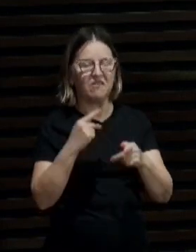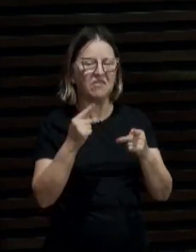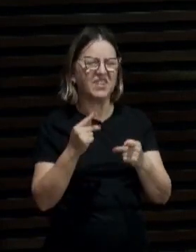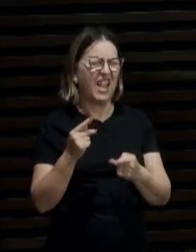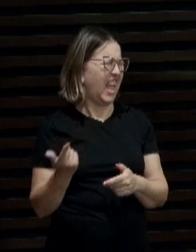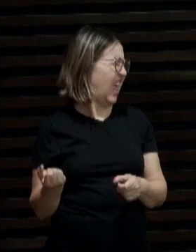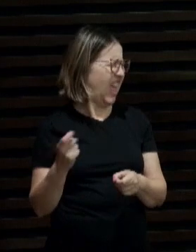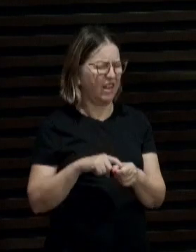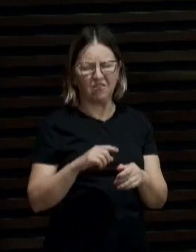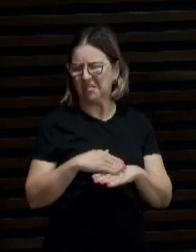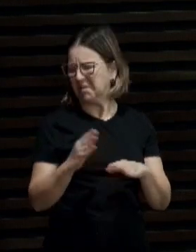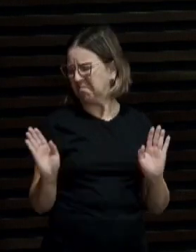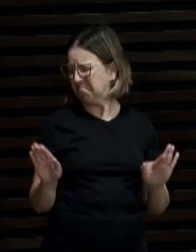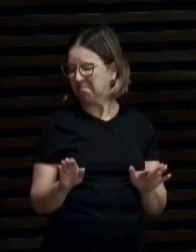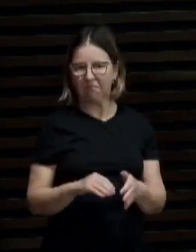fé.